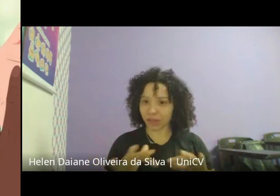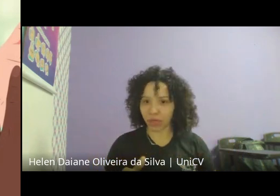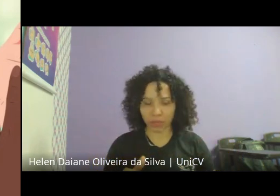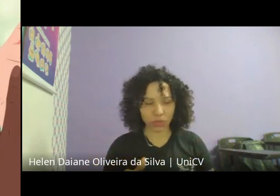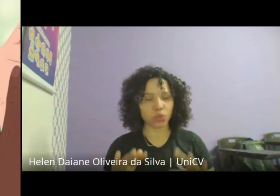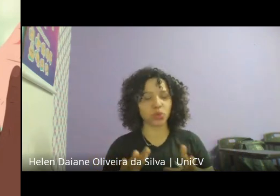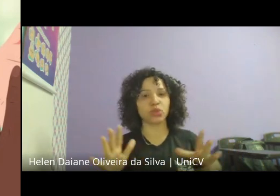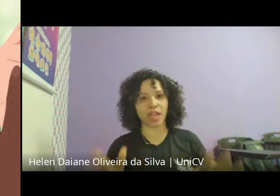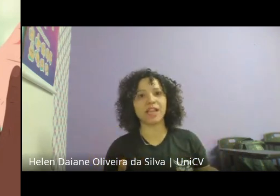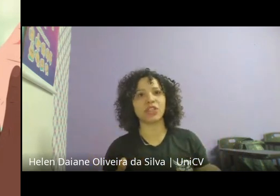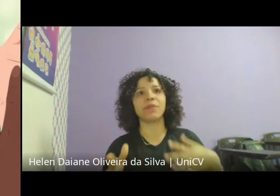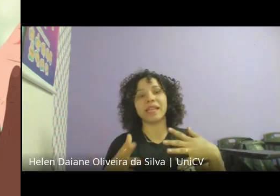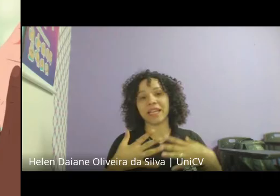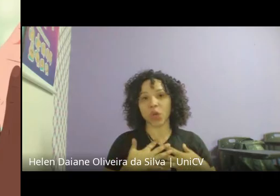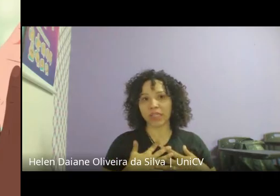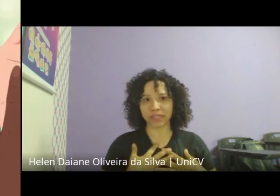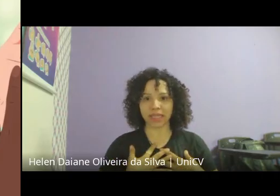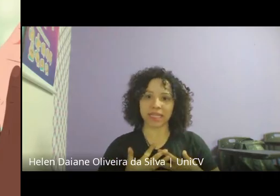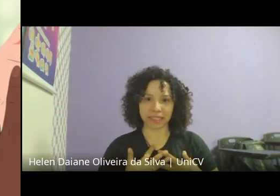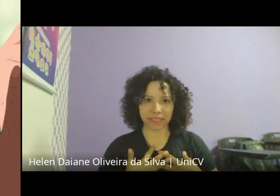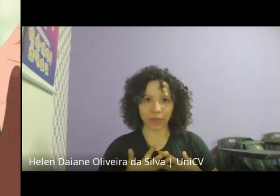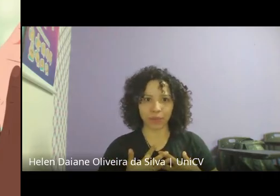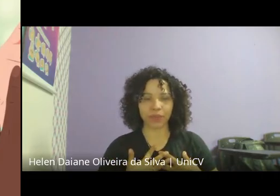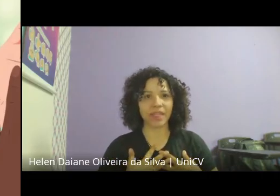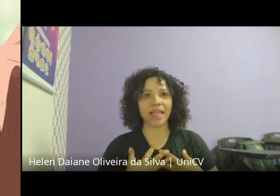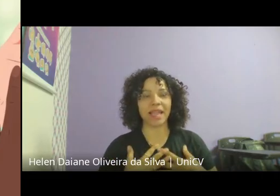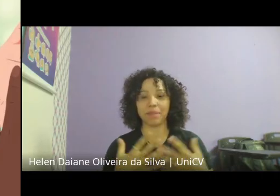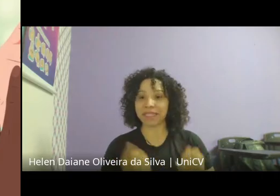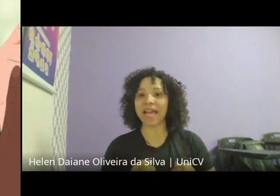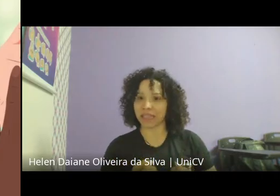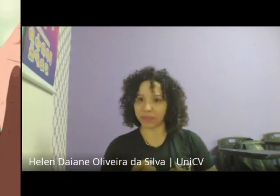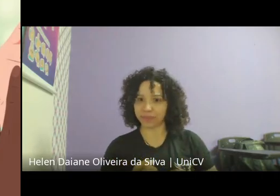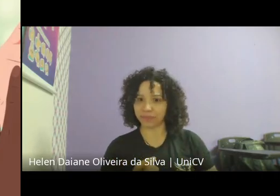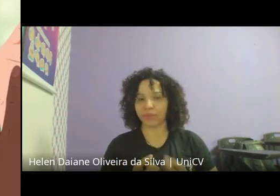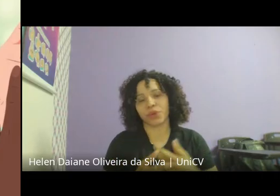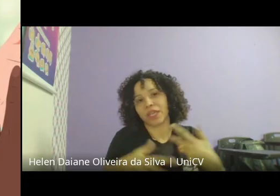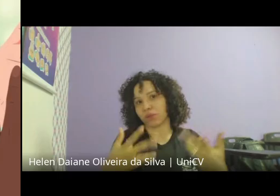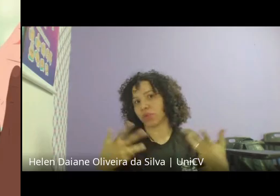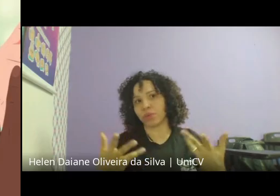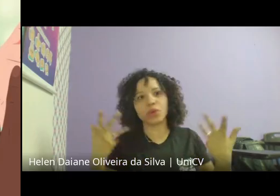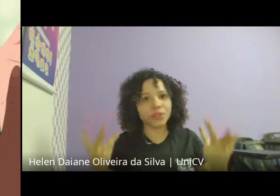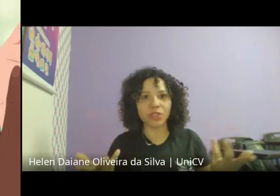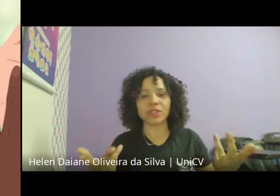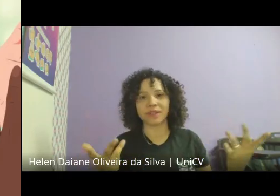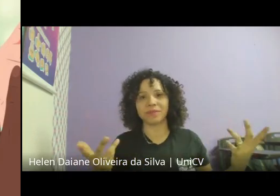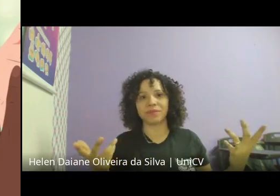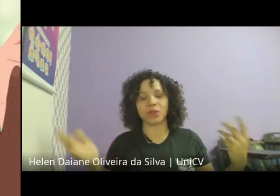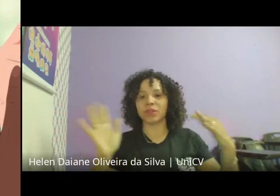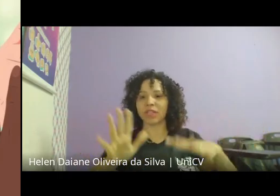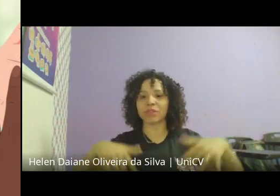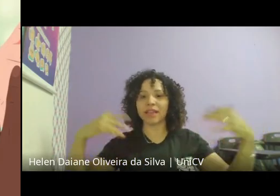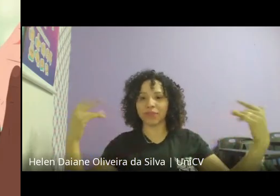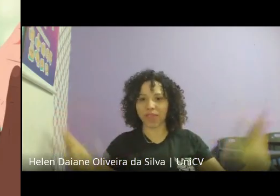Porque naturalmente o surdo já acha que a nossa sinalização ela é pesada. Porque nós somos ouvintes.